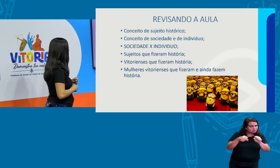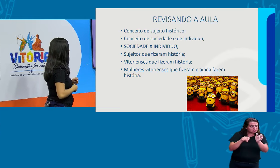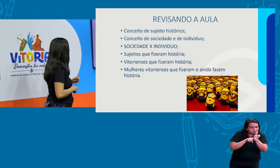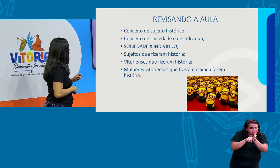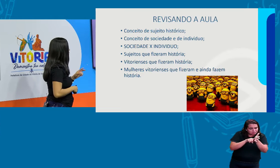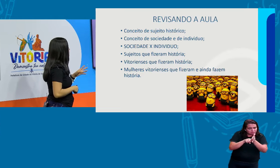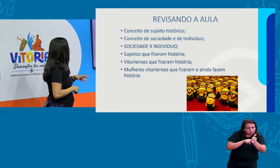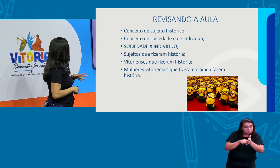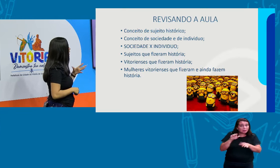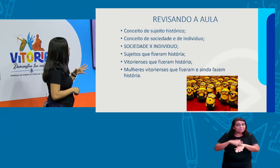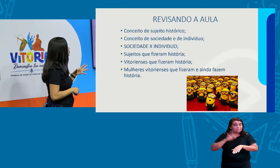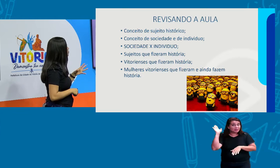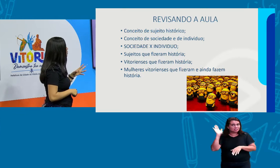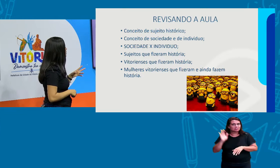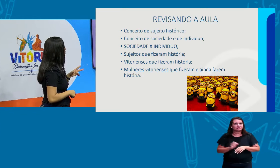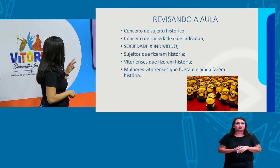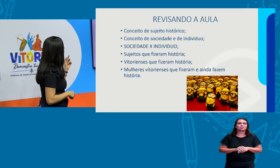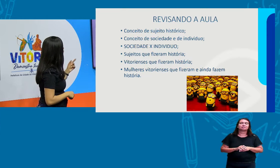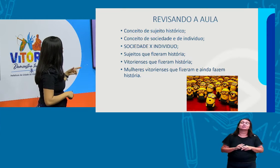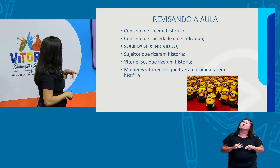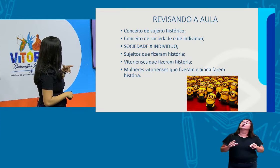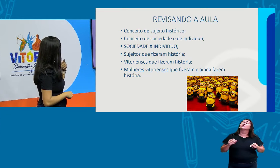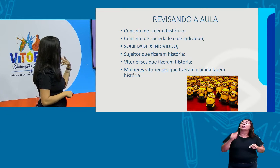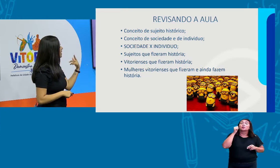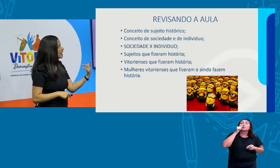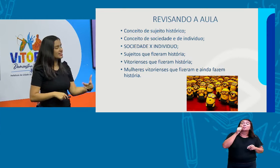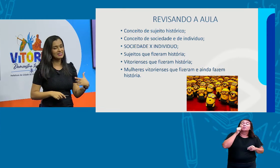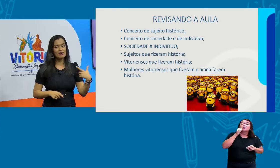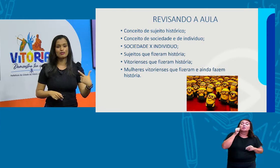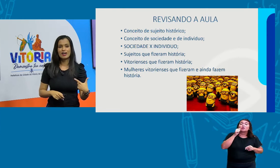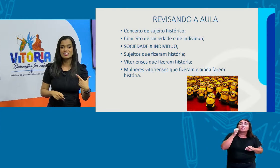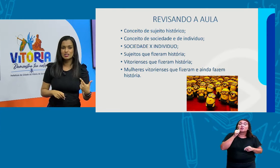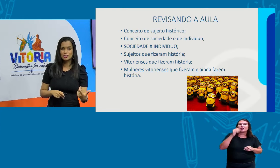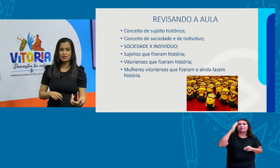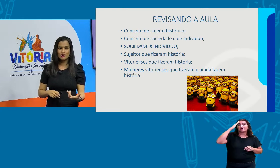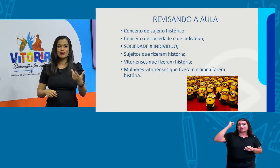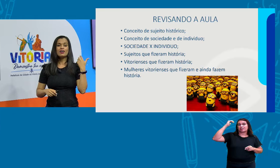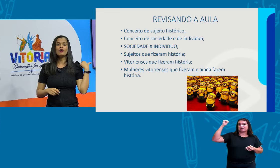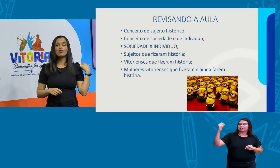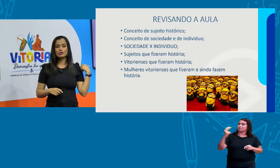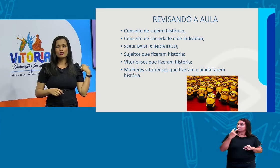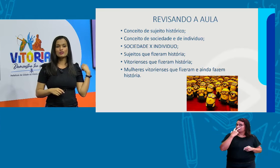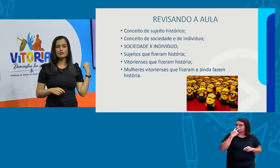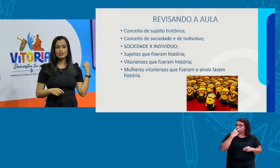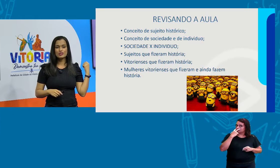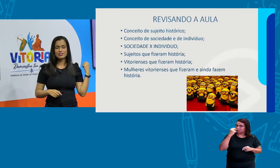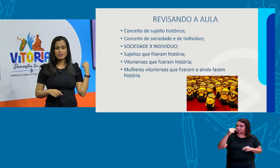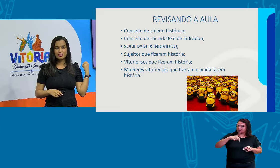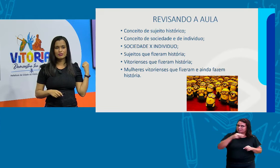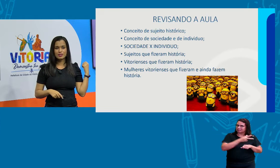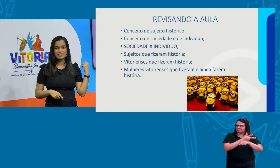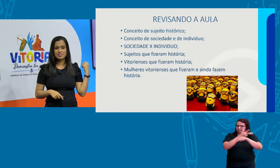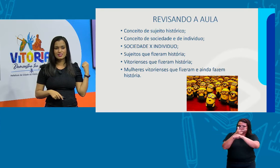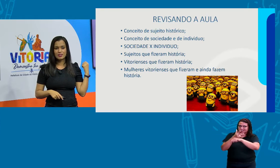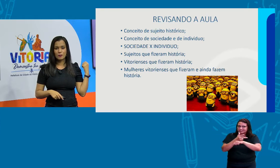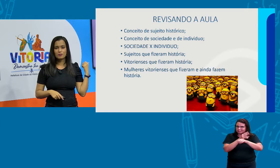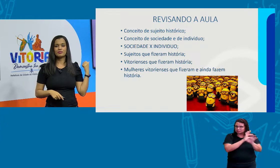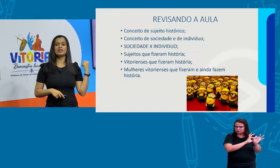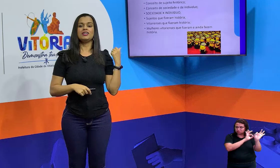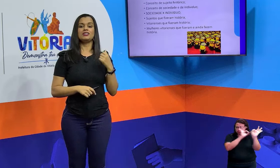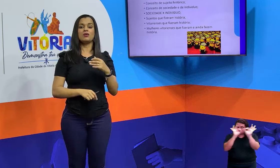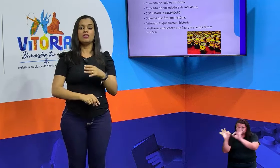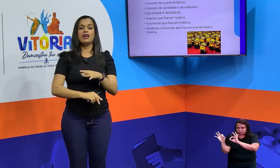pesquisarem. Mulheres vitorienses que fizeram e ainda fazem história com o nosso videozinho da Vitória de Santo